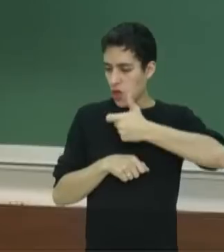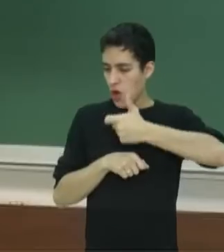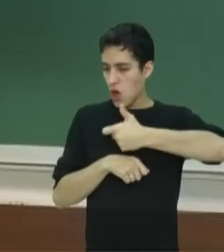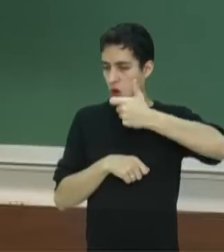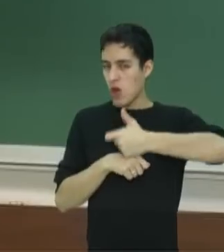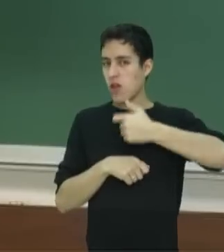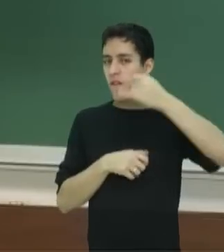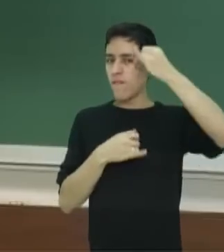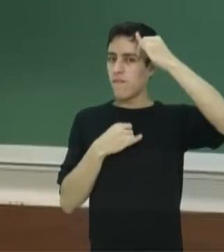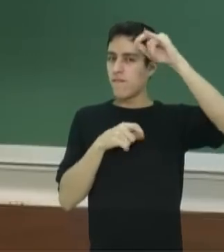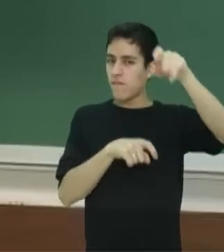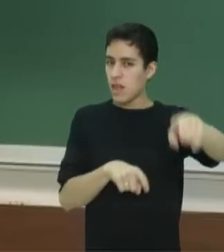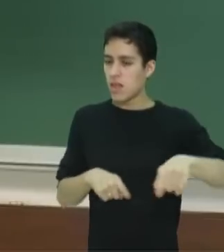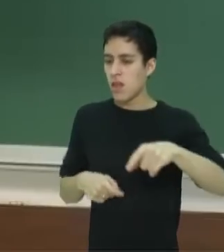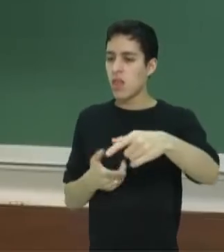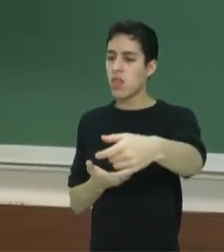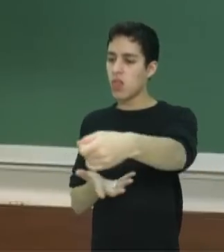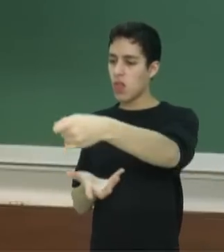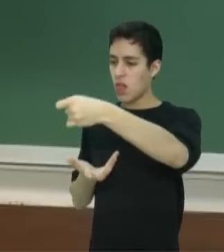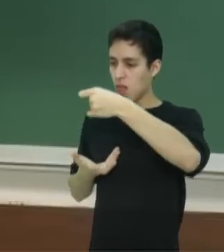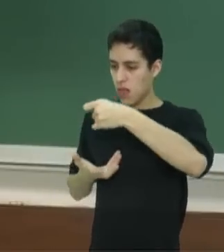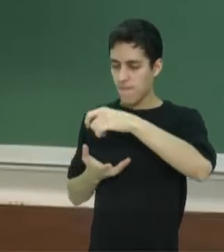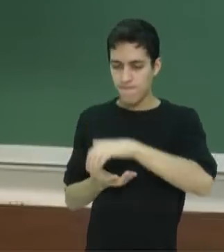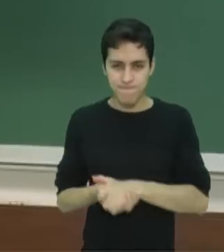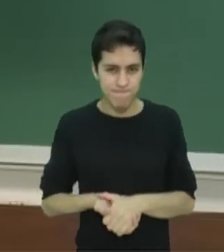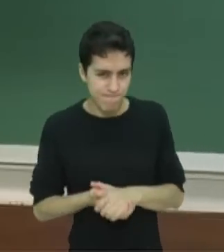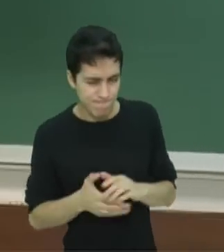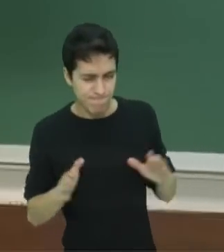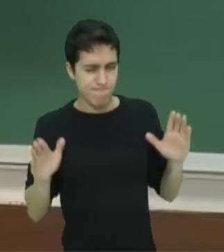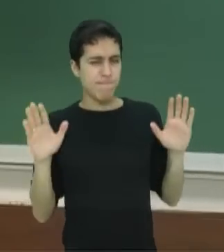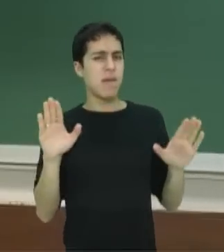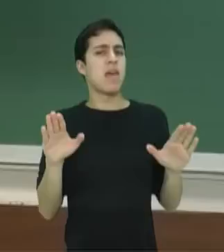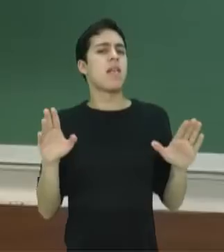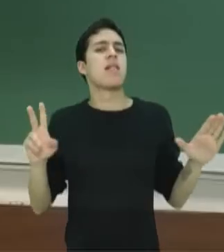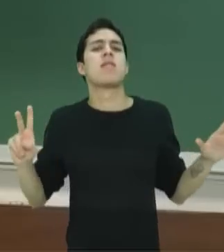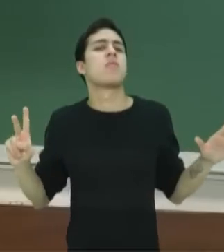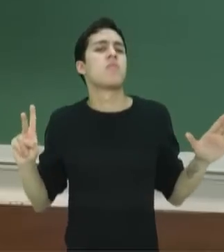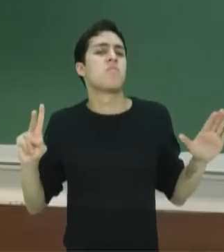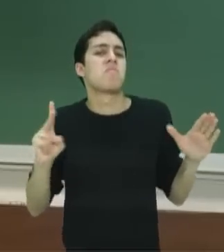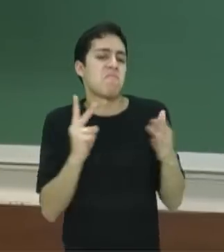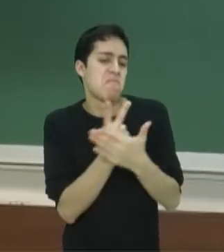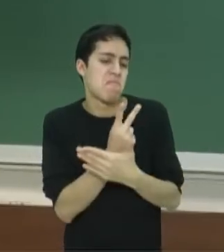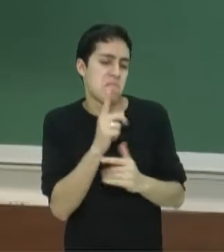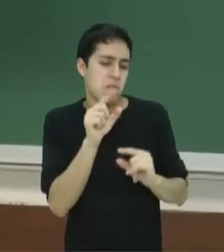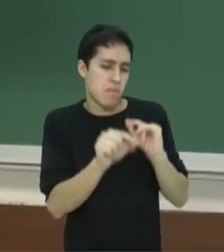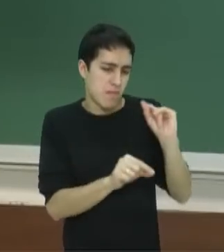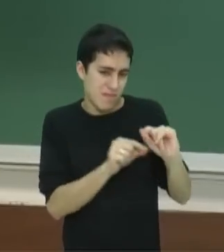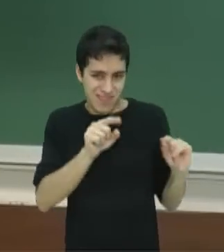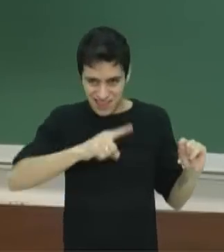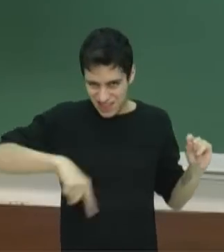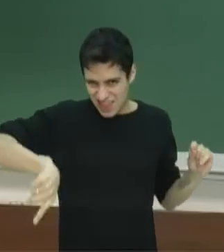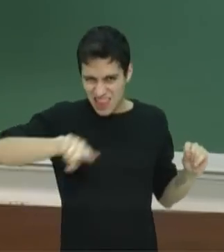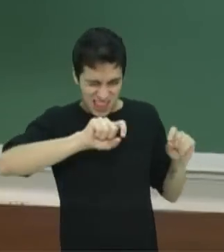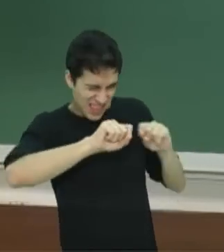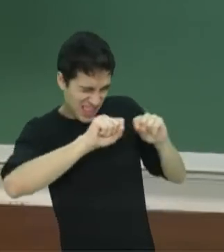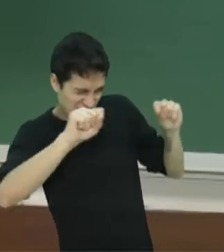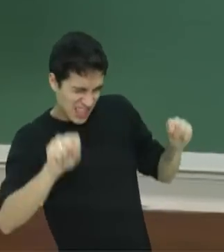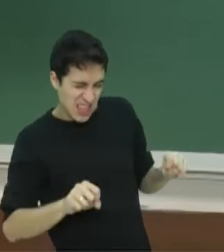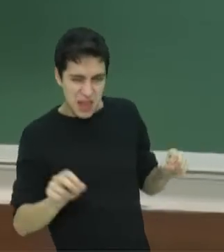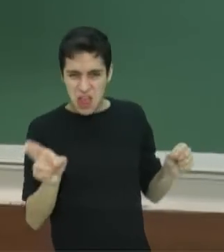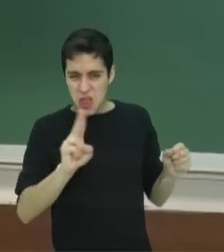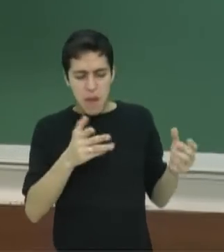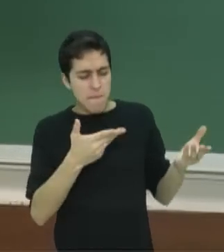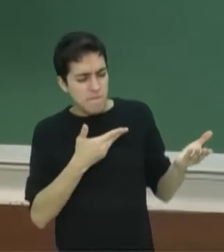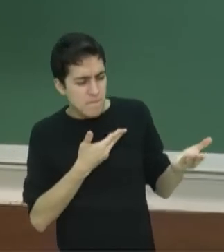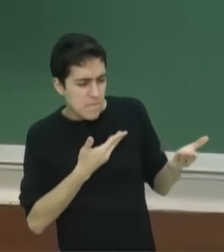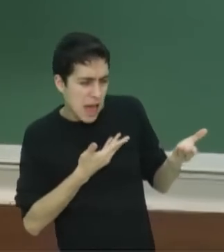que era o próprio senador Vergueiro. Mas o que aconteceu? Nesse sistema, chamado de sistema de parceria,